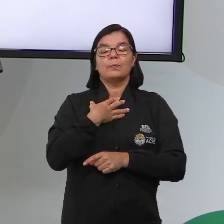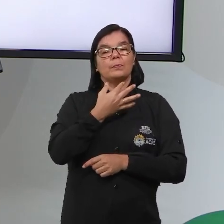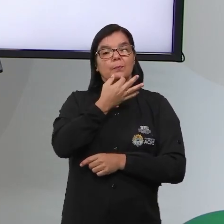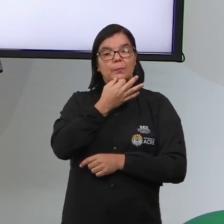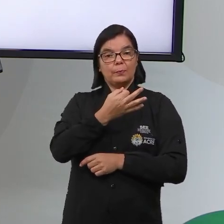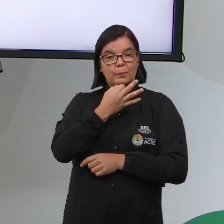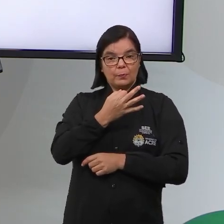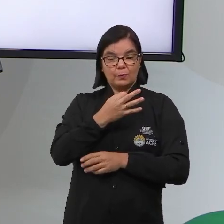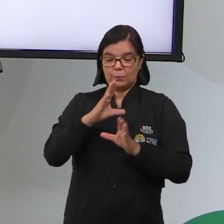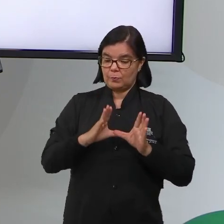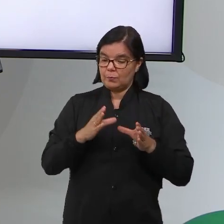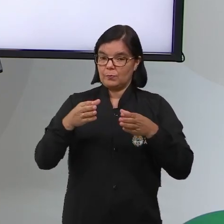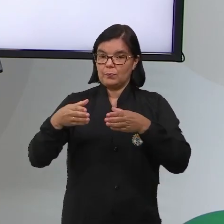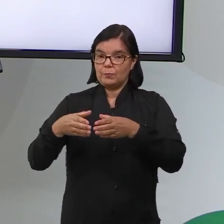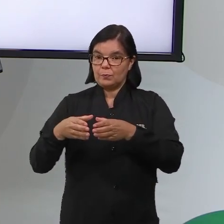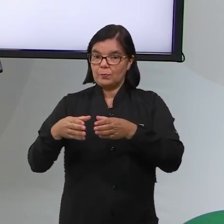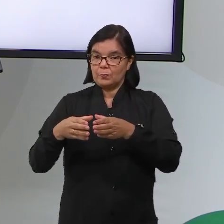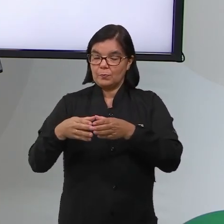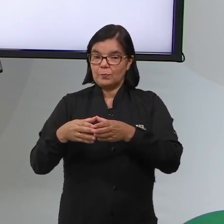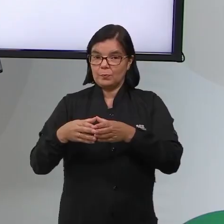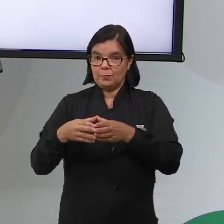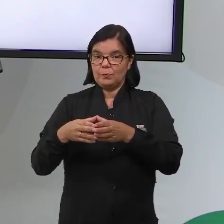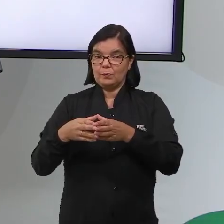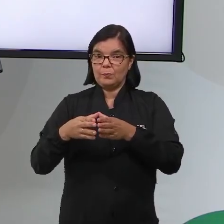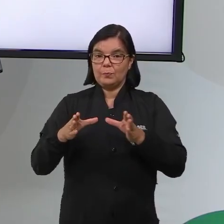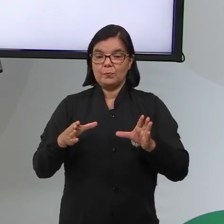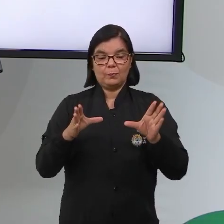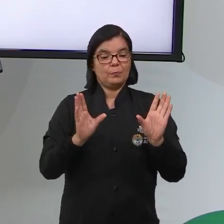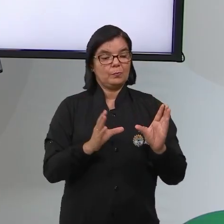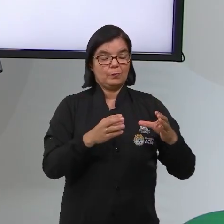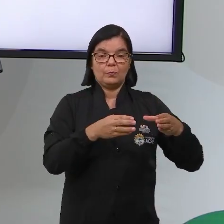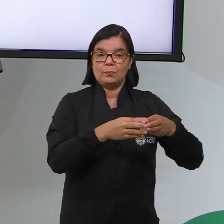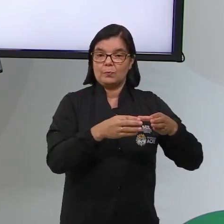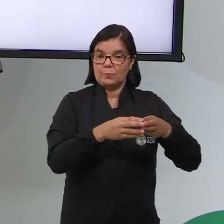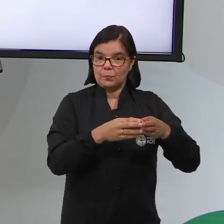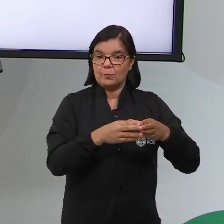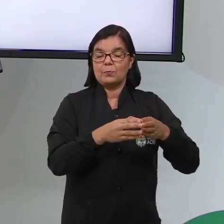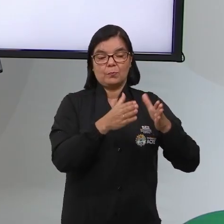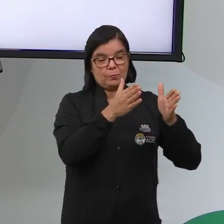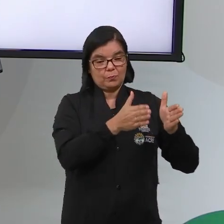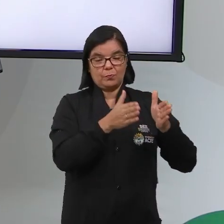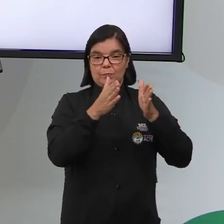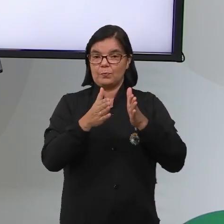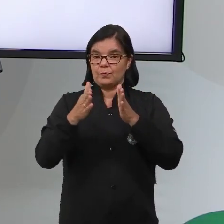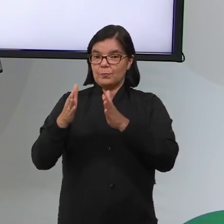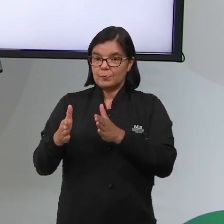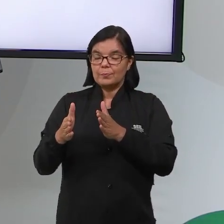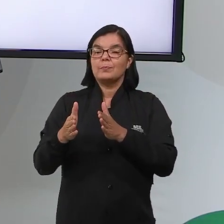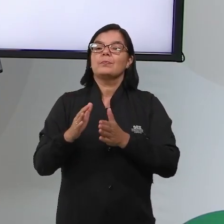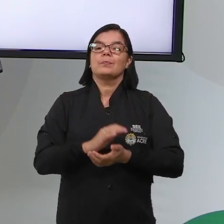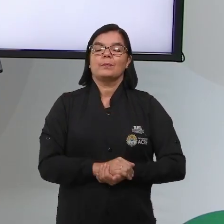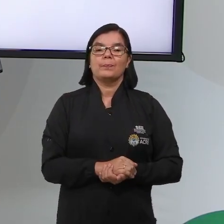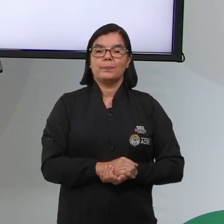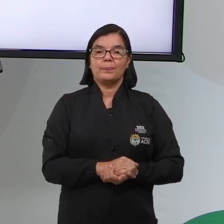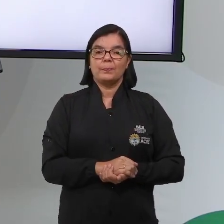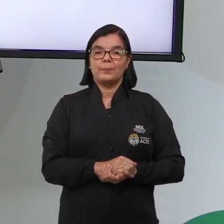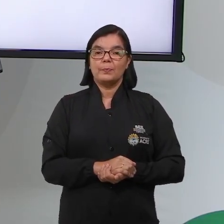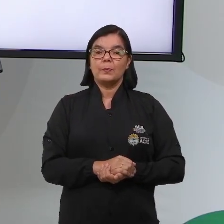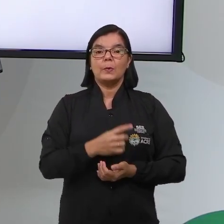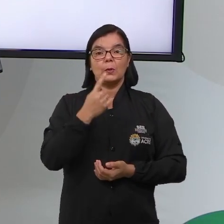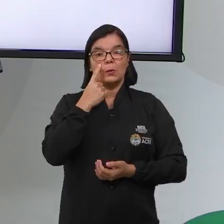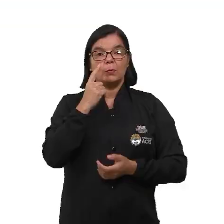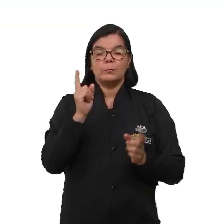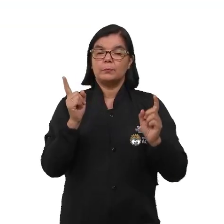posição, tanto no estamento, quanto nas castas, como também nas classes sociais. E